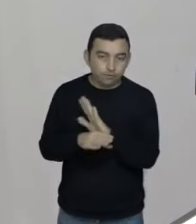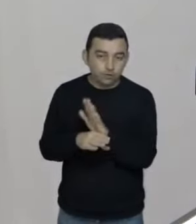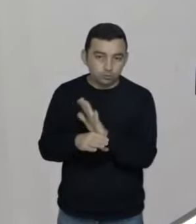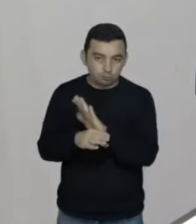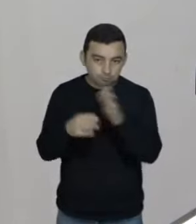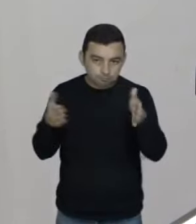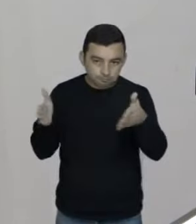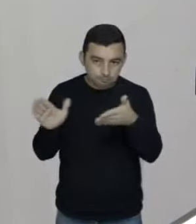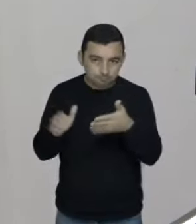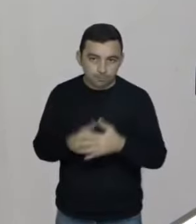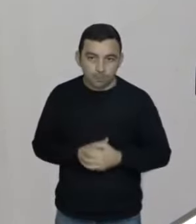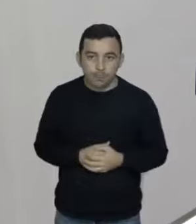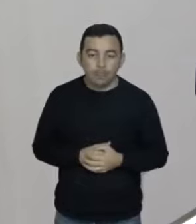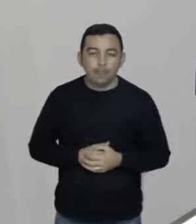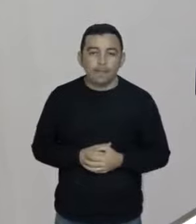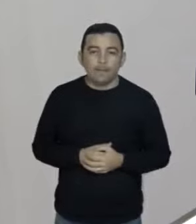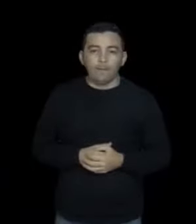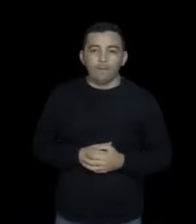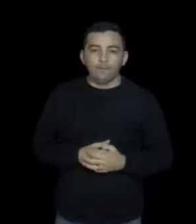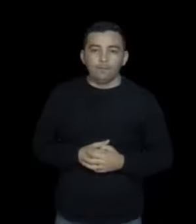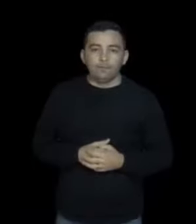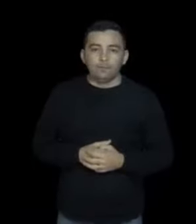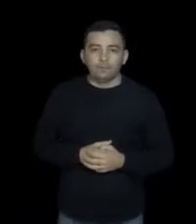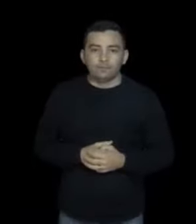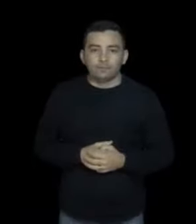a escola Getúlio Vargas